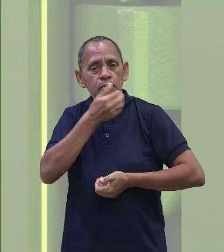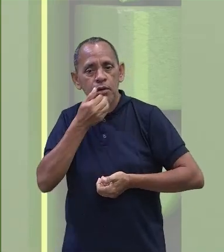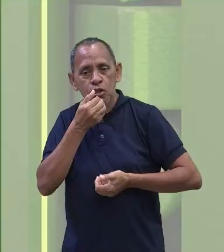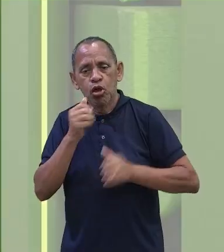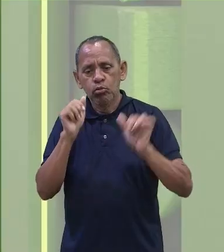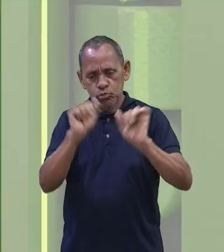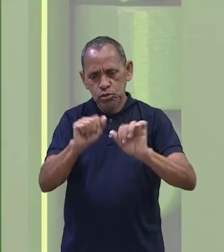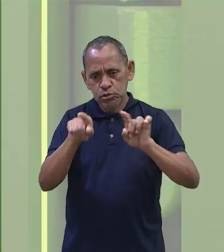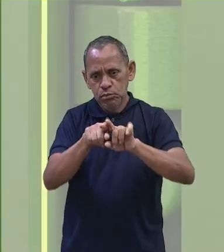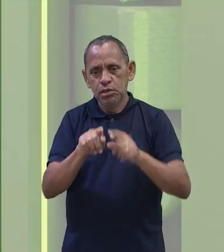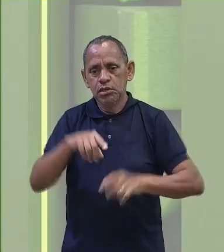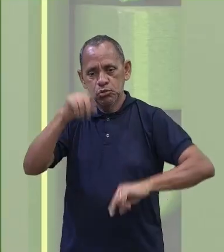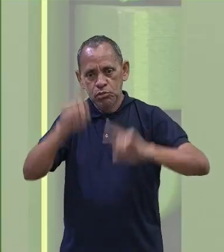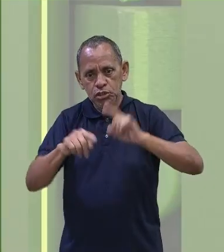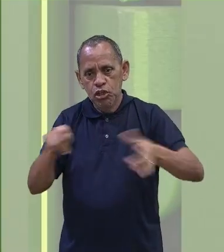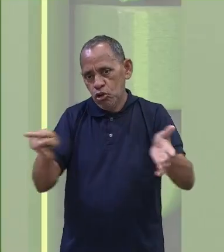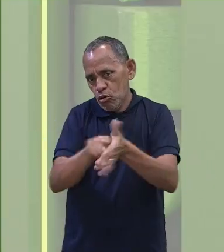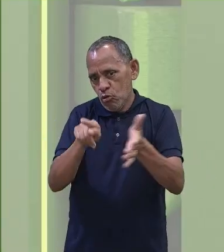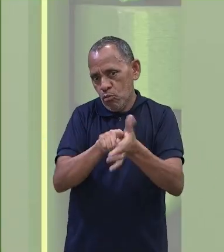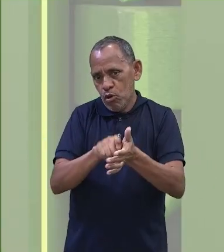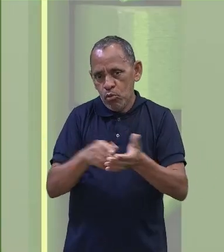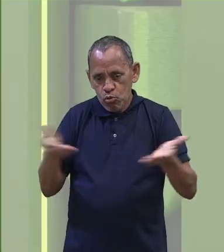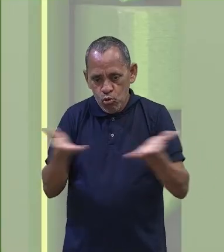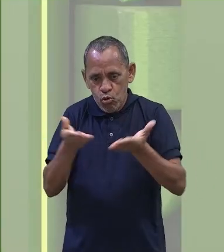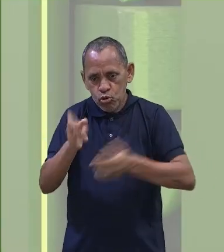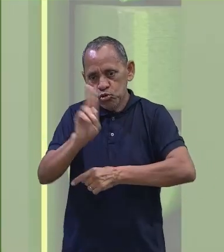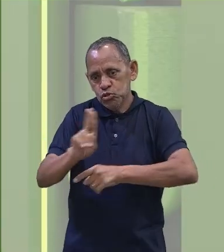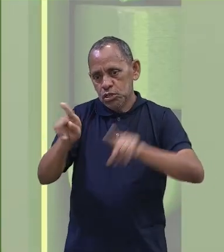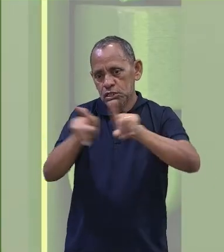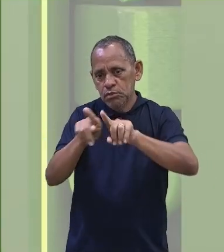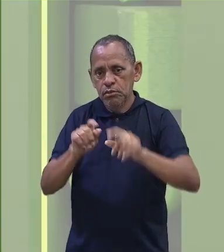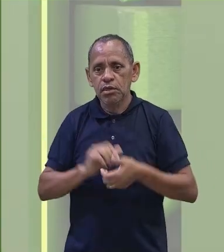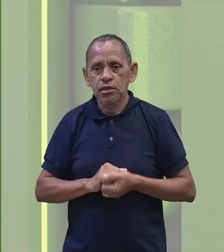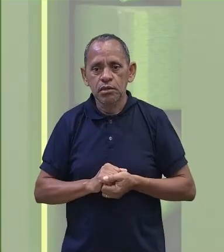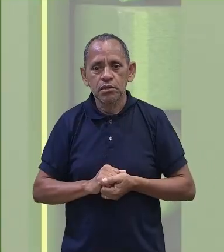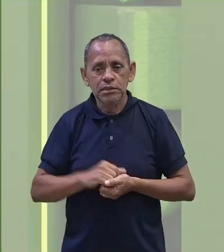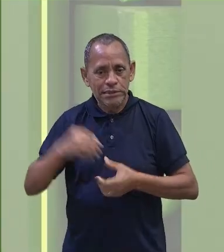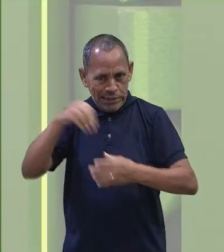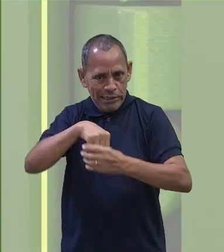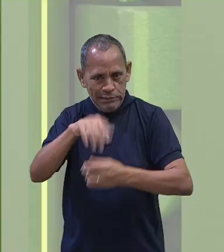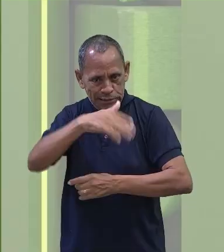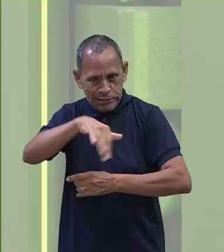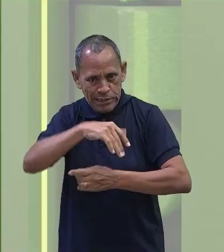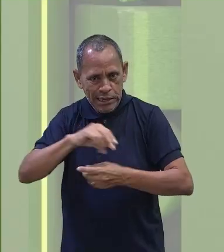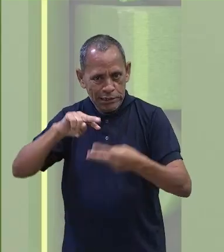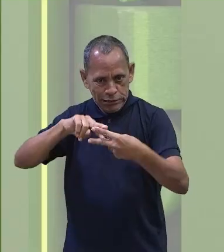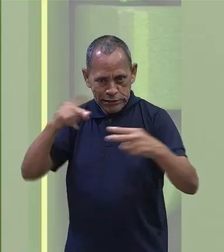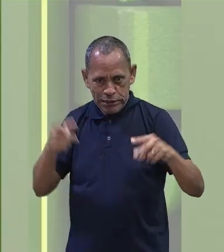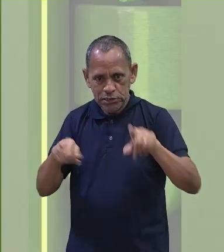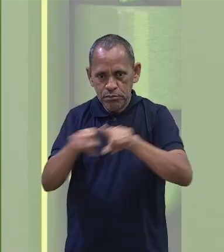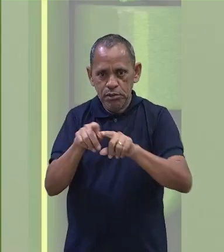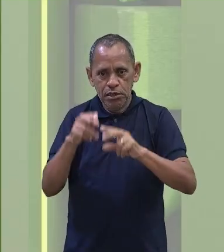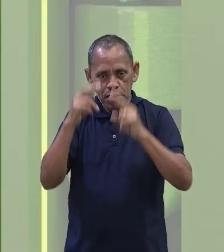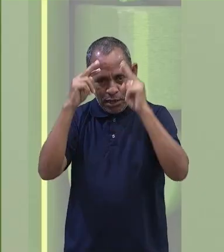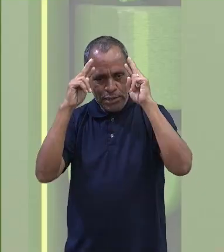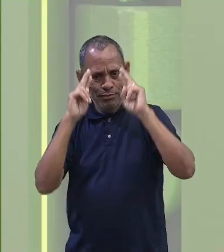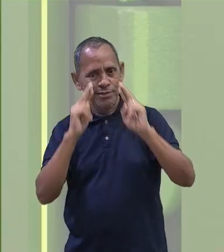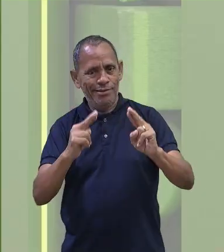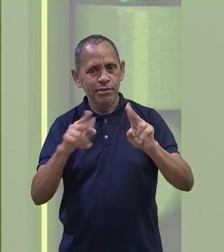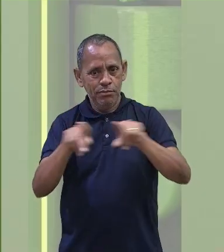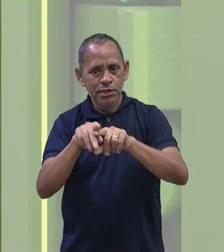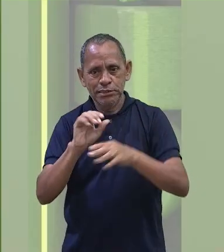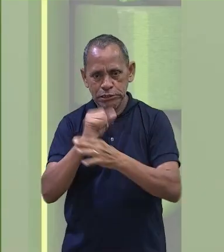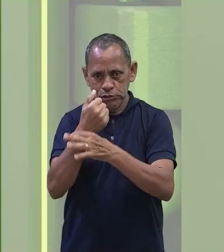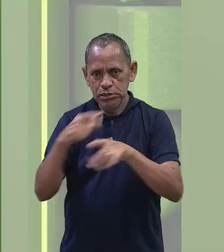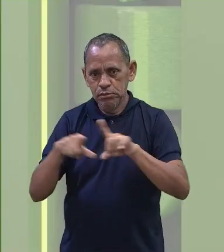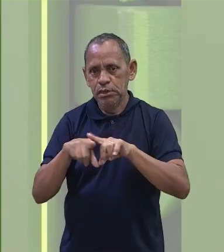essa ferramenta atual ela seja utilizada dentro da engenharia genética, respeitando, né, toda a segurança e toda a